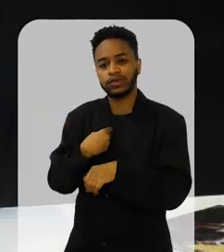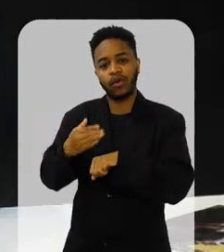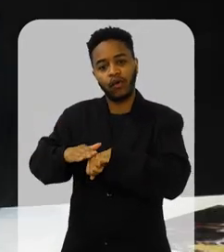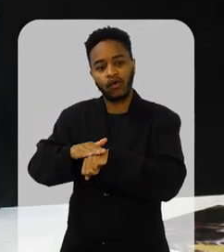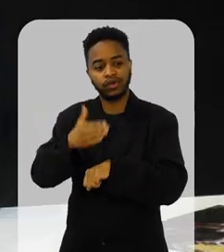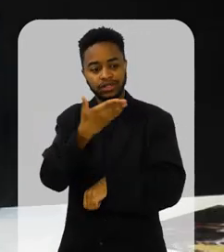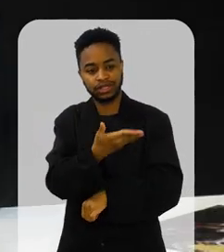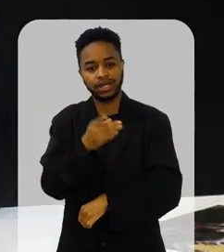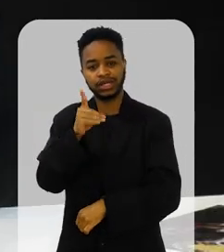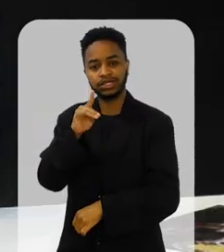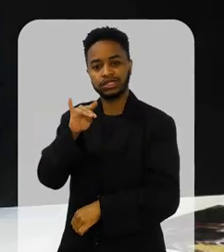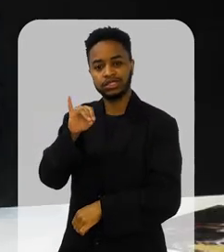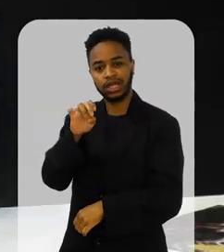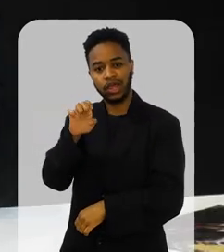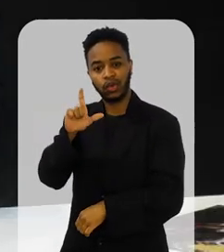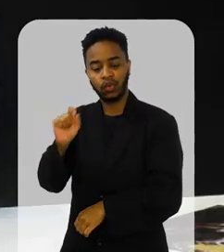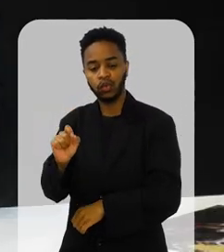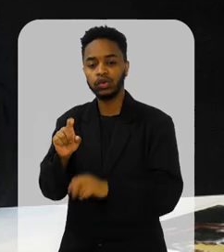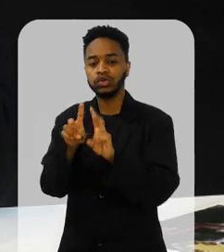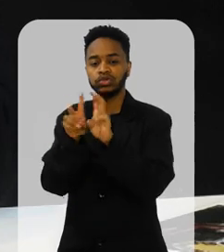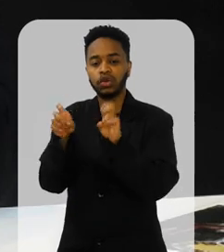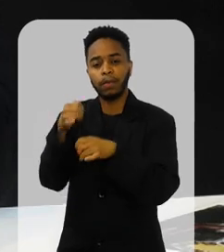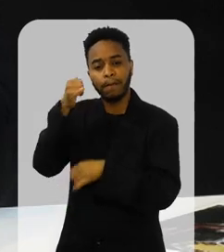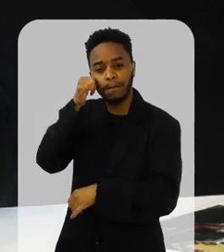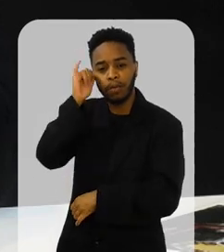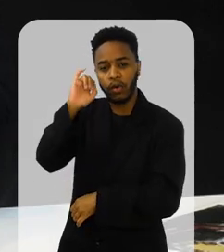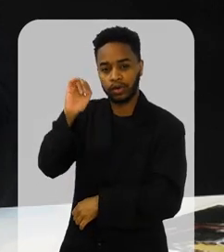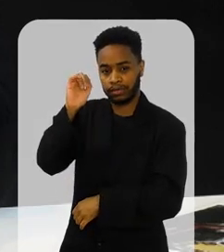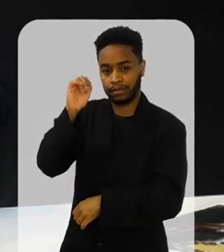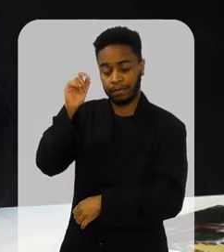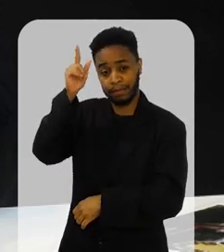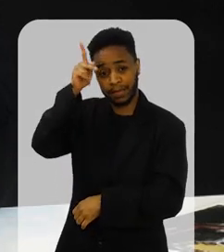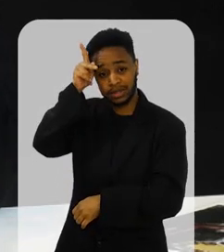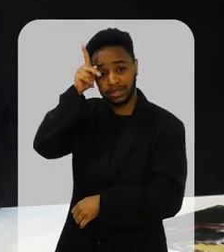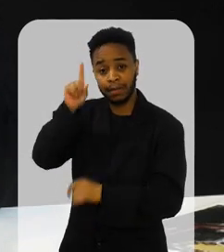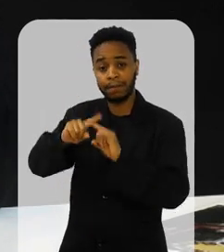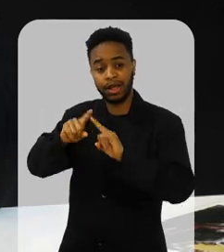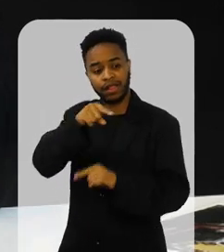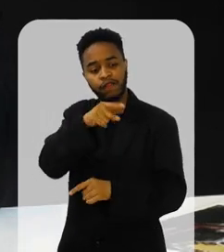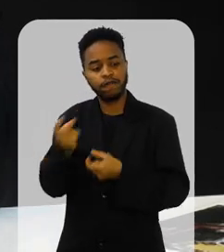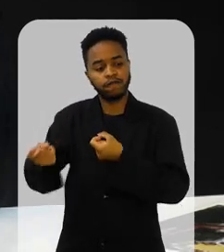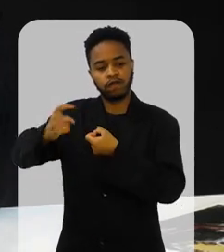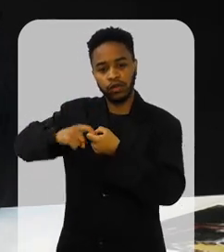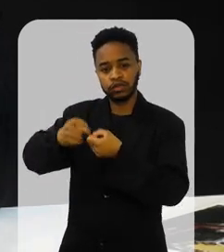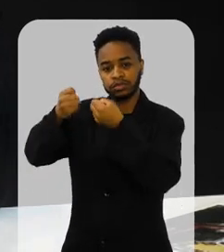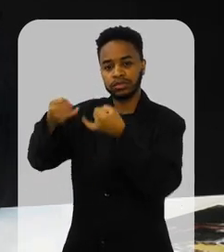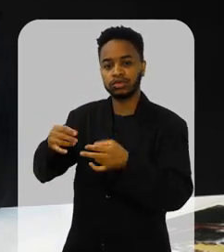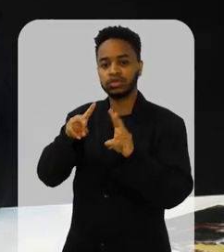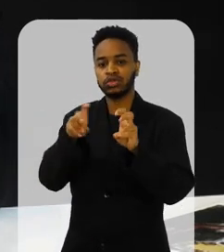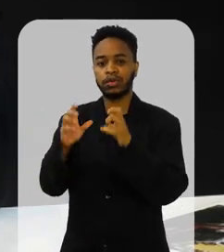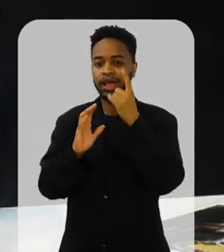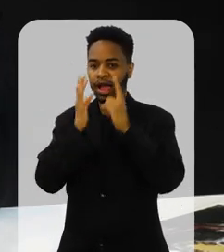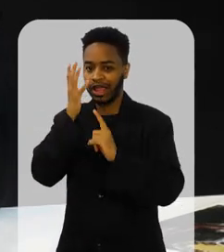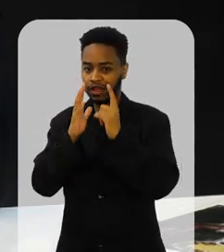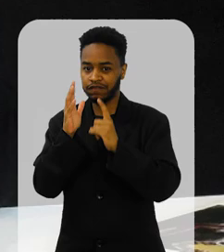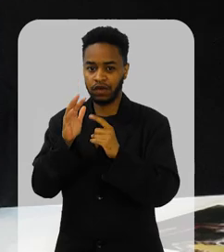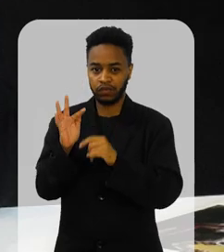nós conversamos com o Diego só sobre o boi de Parintins, mas ele volta depois para falar sobre carnaval numa futura entrevista,